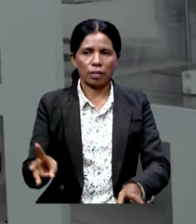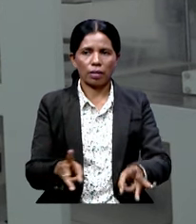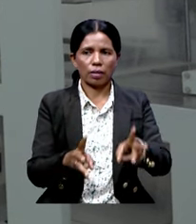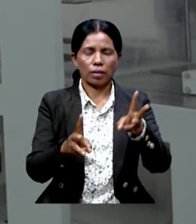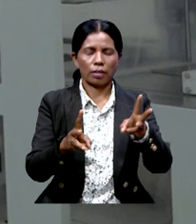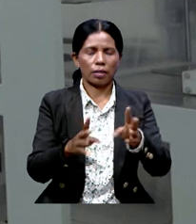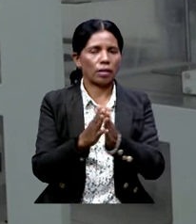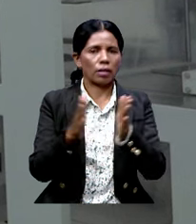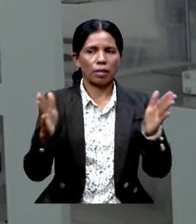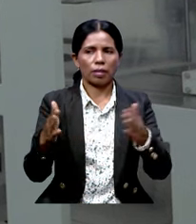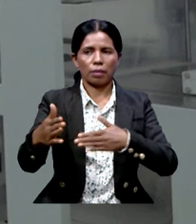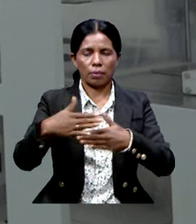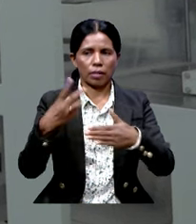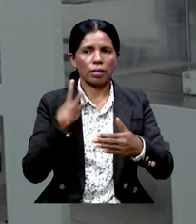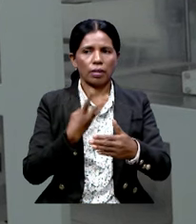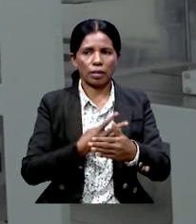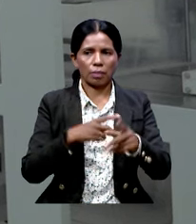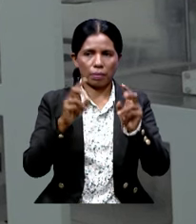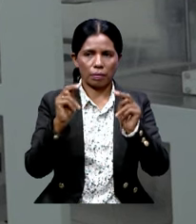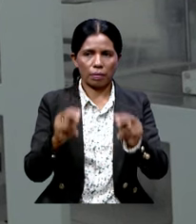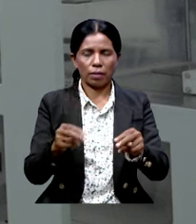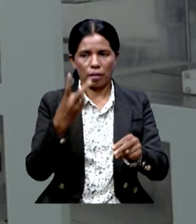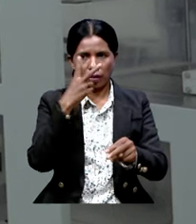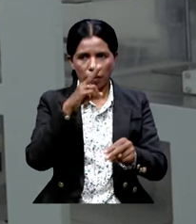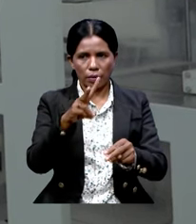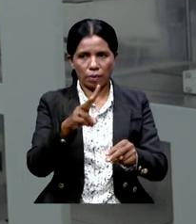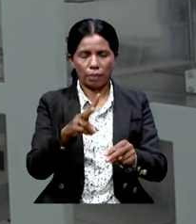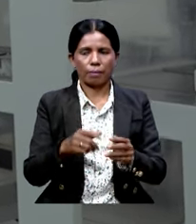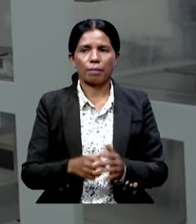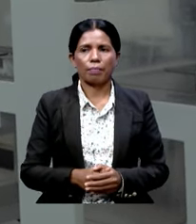kita dalang ne basically ita persija hari ita persija